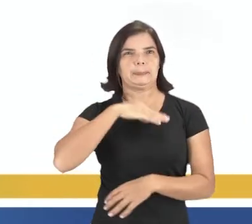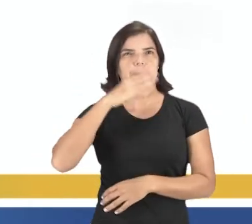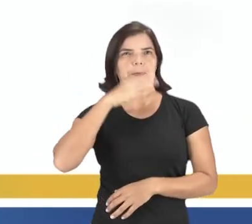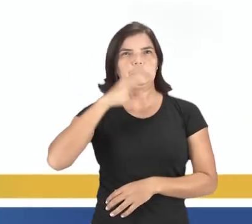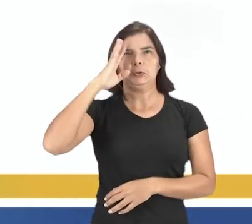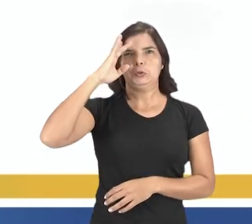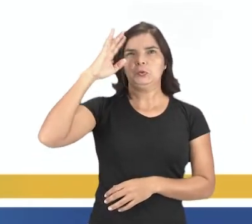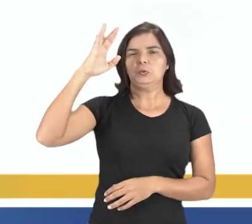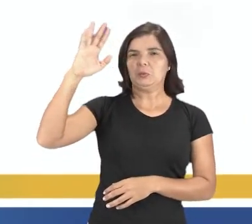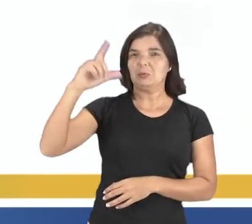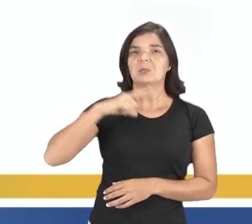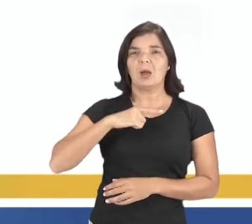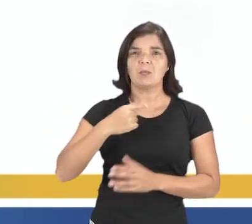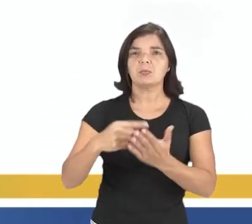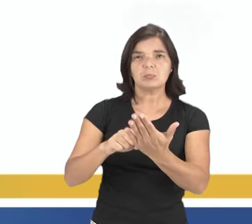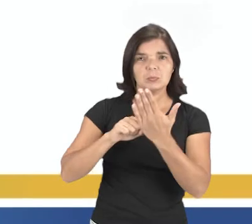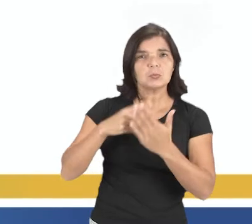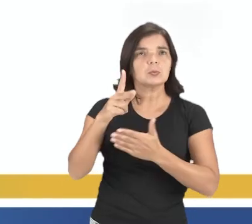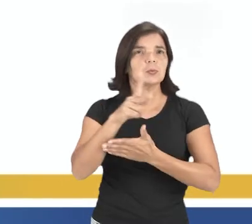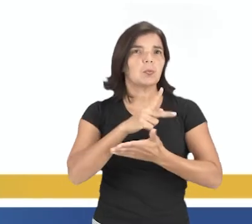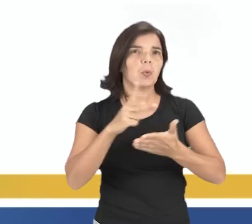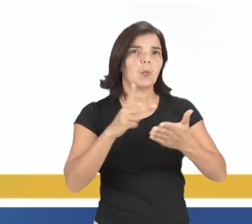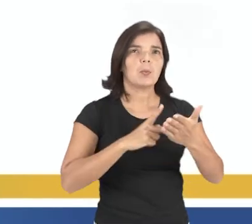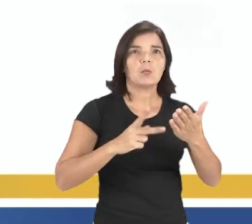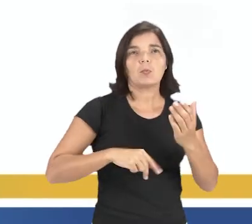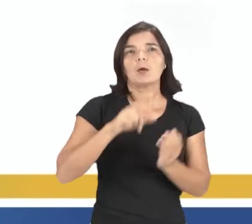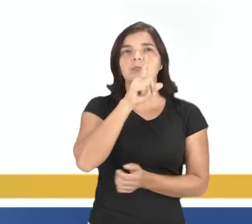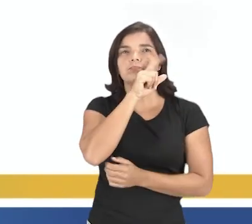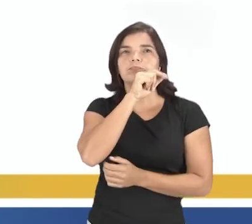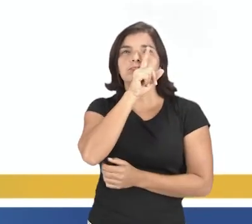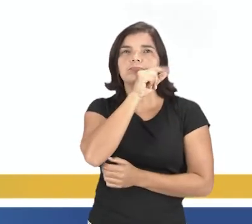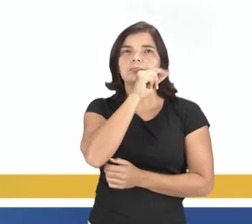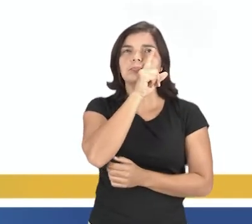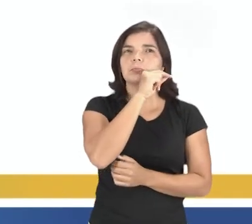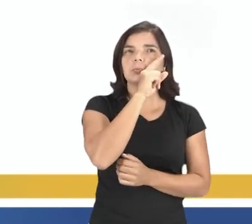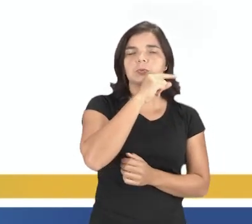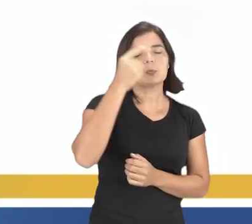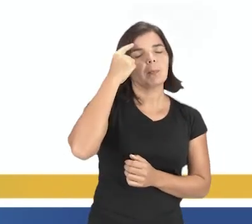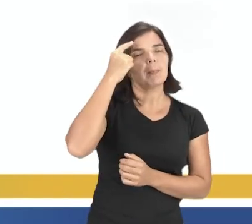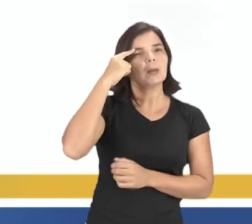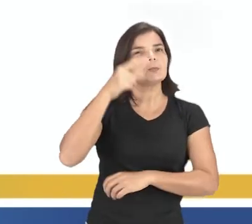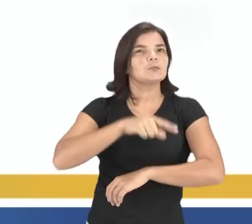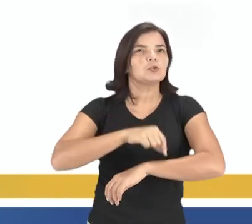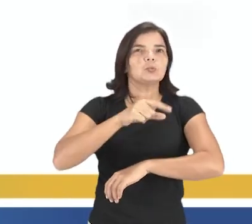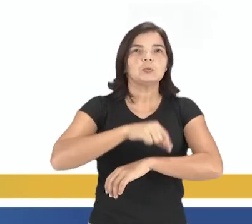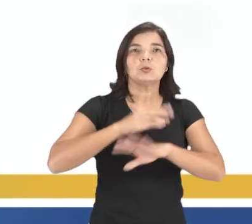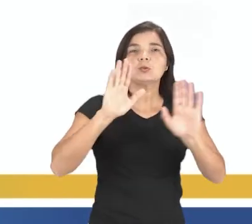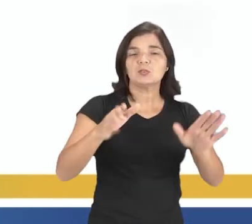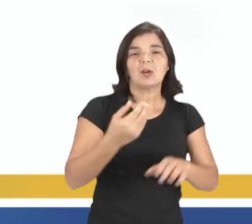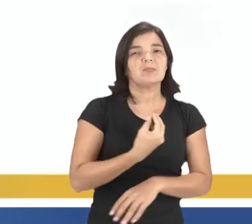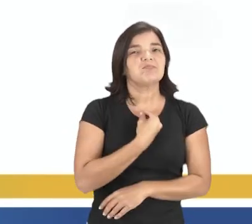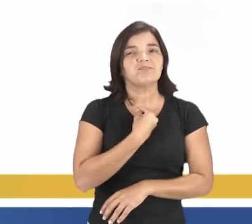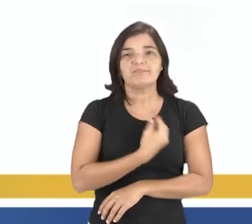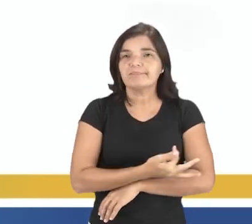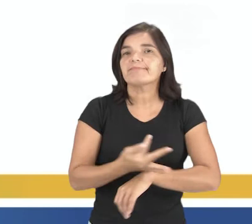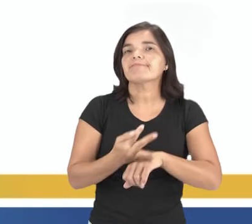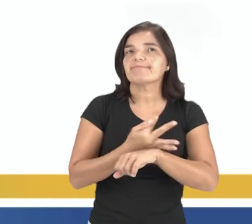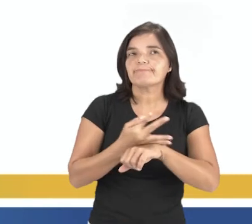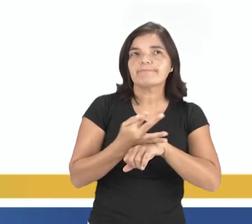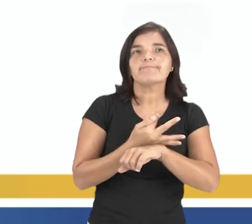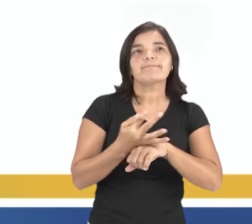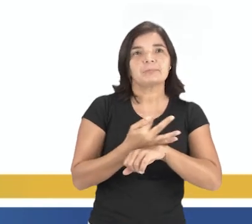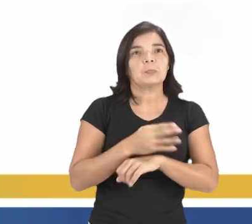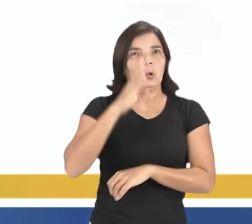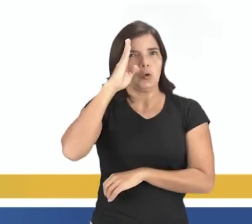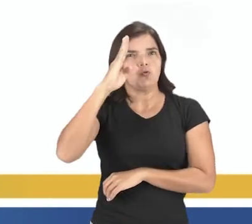fedia e que no sonho me apontava a poesia, enquanto um pássaro pensava suas penas e já sem resistência resistia.